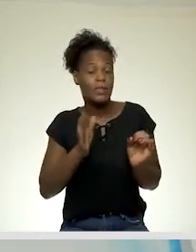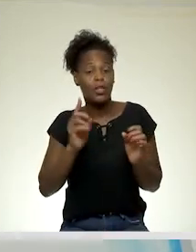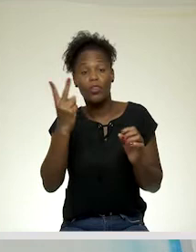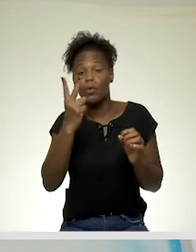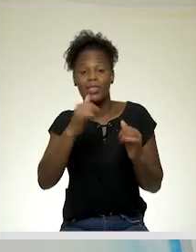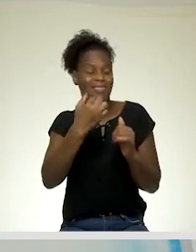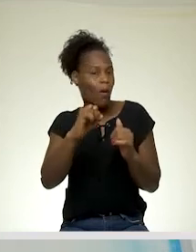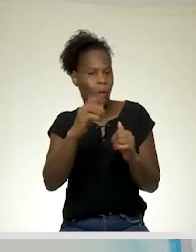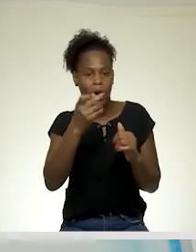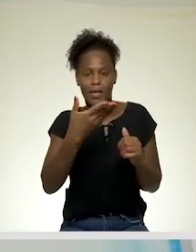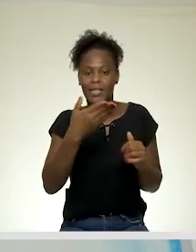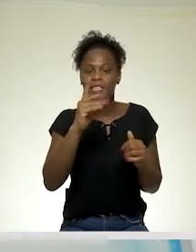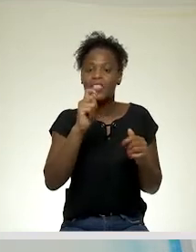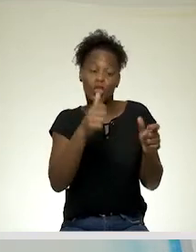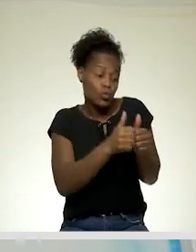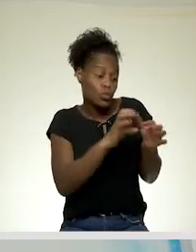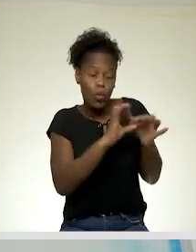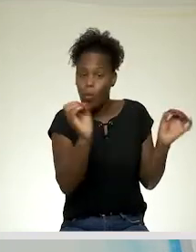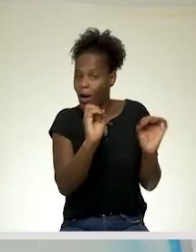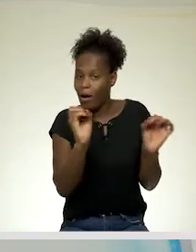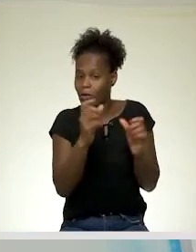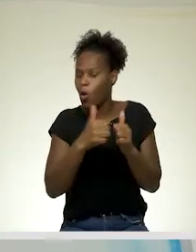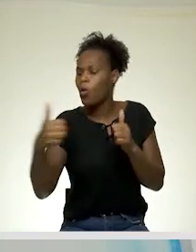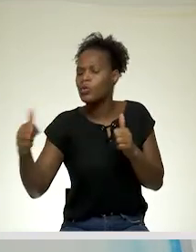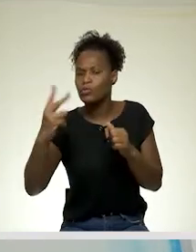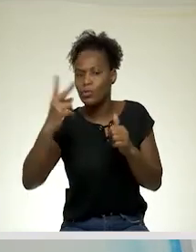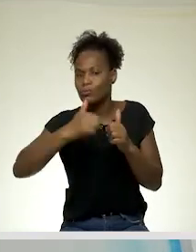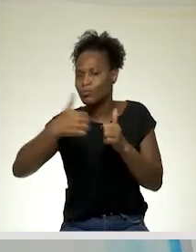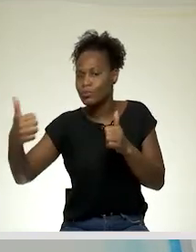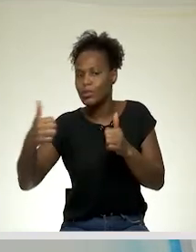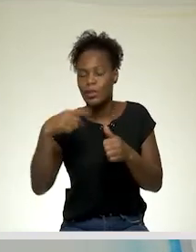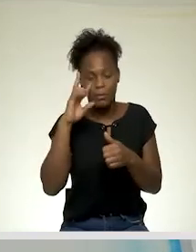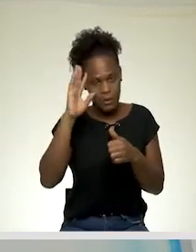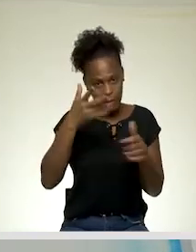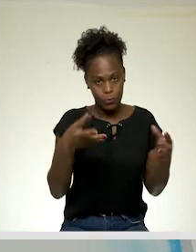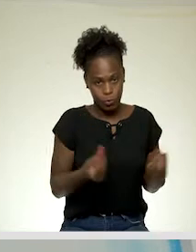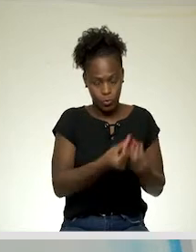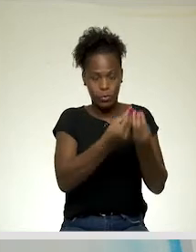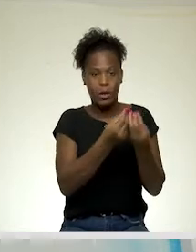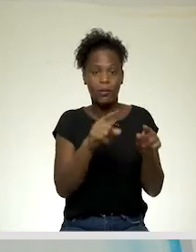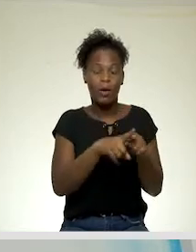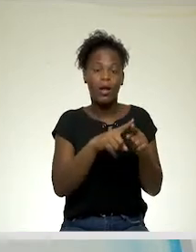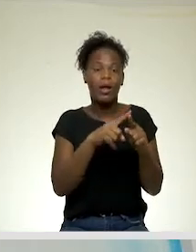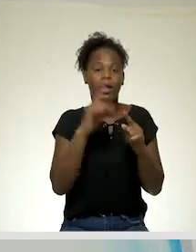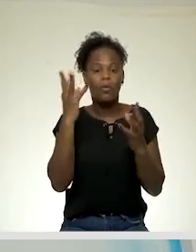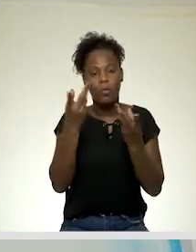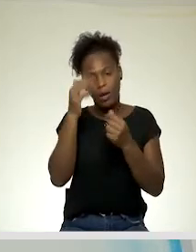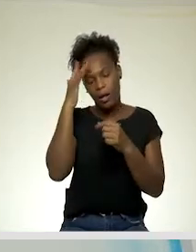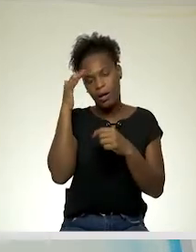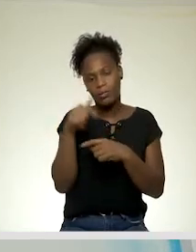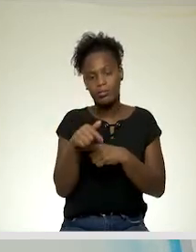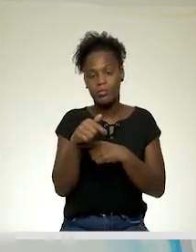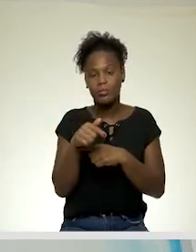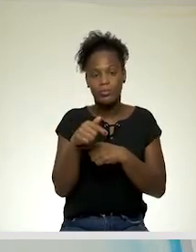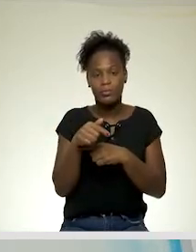que não são adjacentes. Eu somo esses dois, dá a amplitude desse ângulo exterior. Esse ângulo